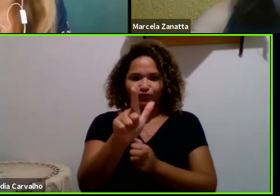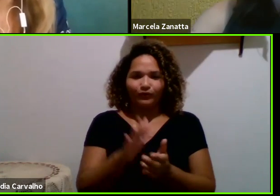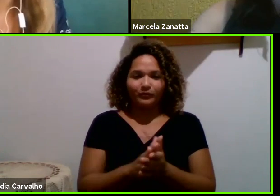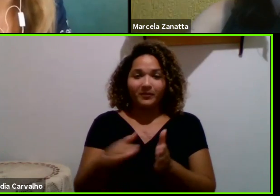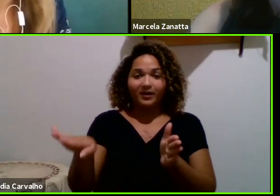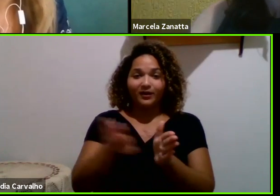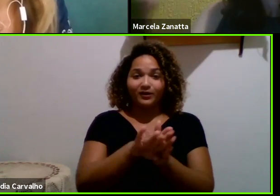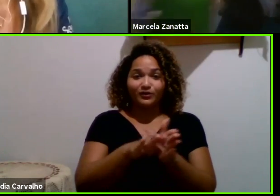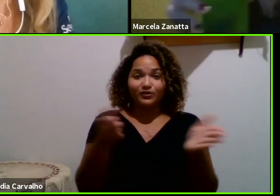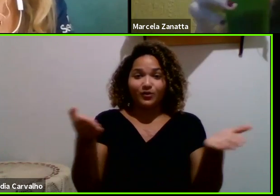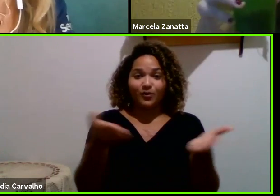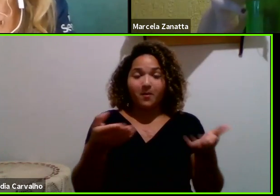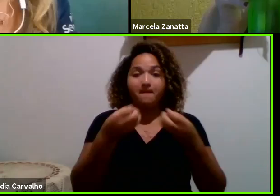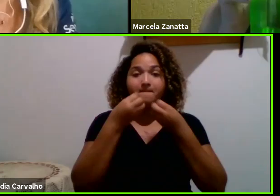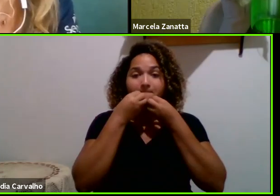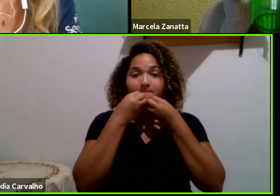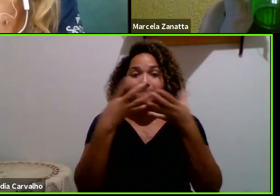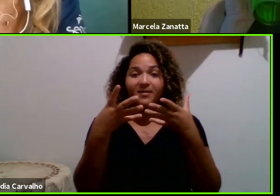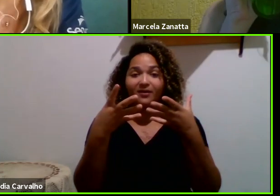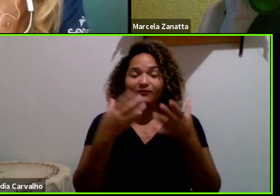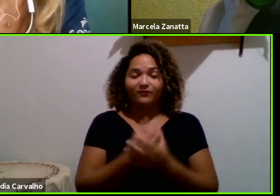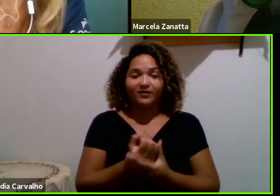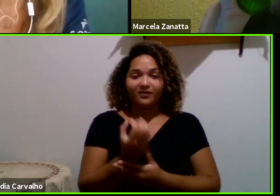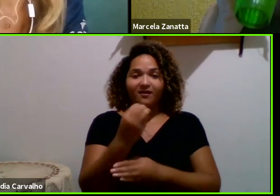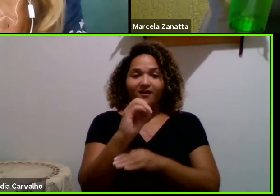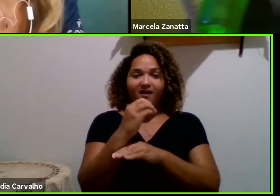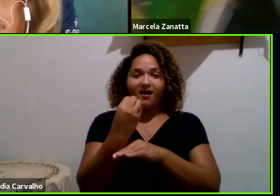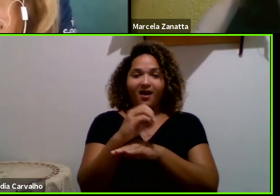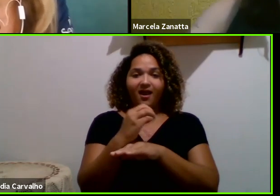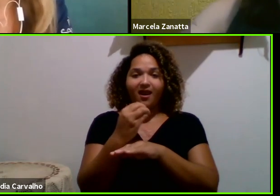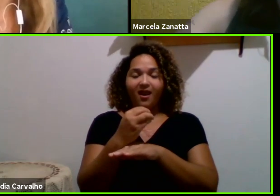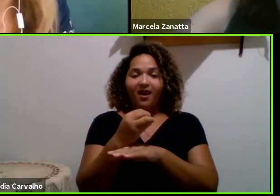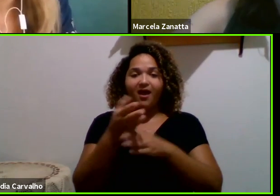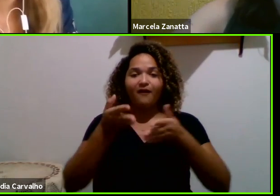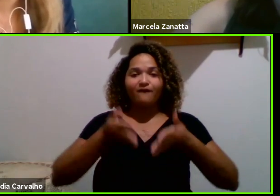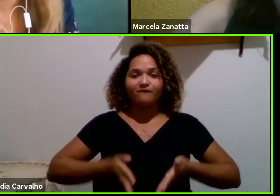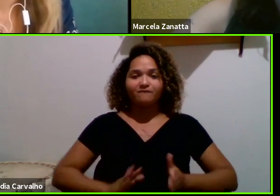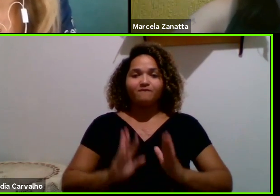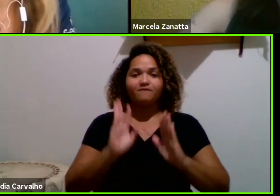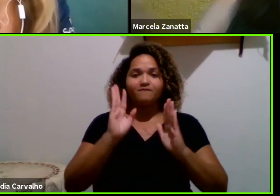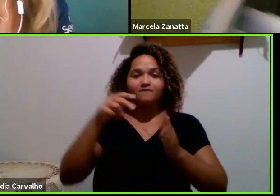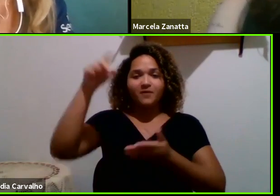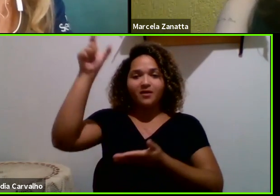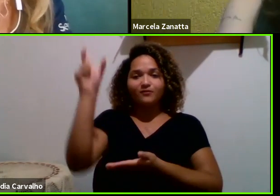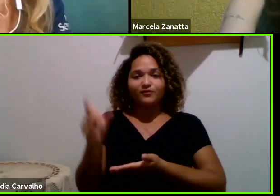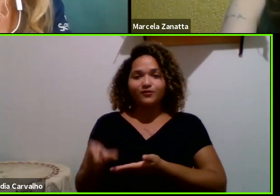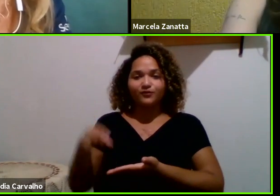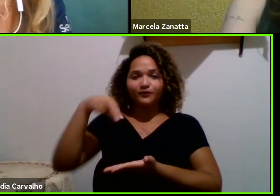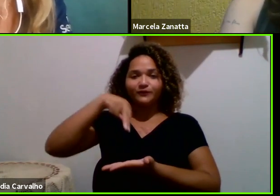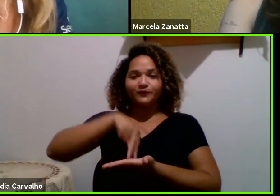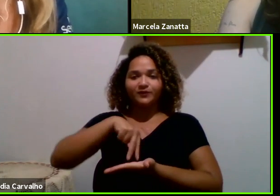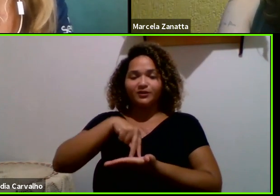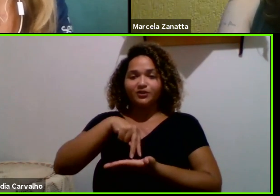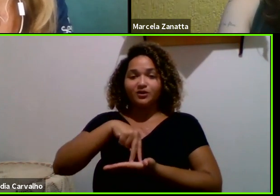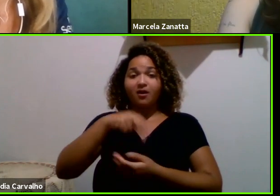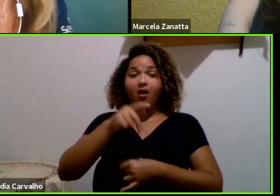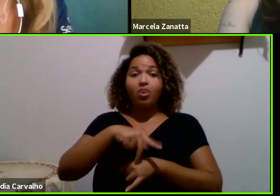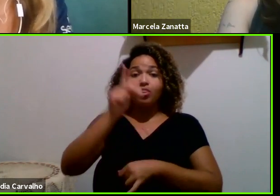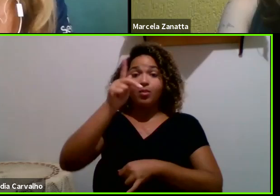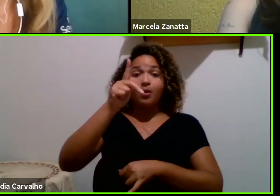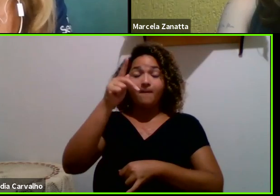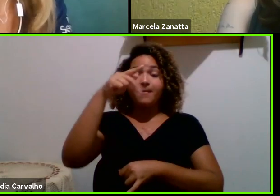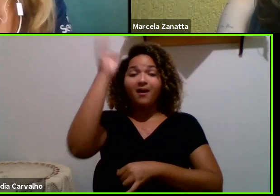seja bem-vindo à live O Parto Vertical no País da Cesárea, um país